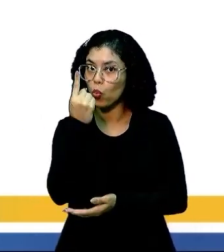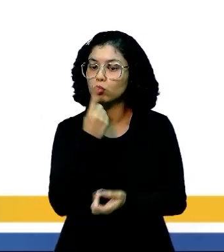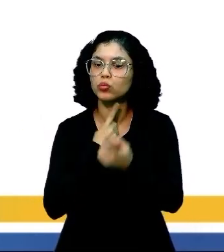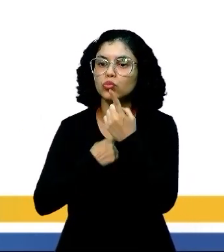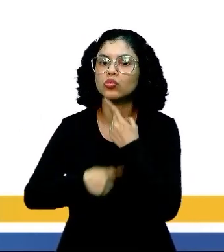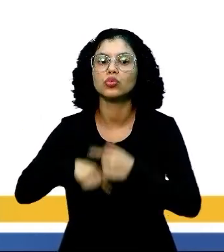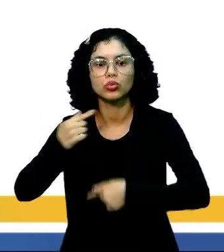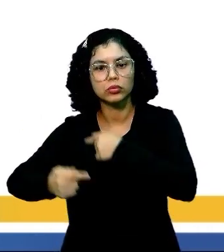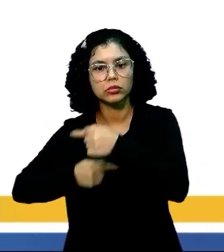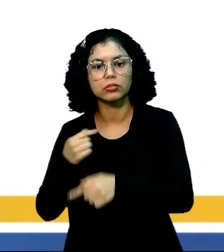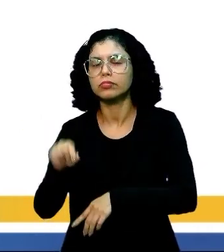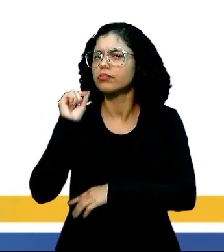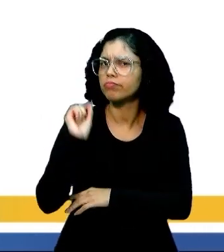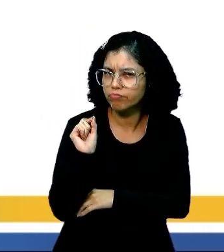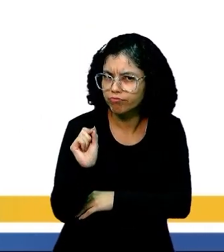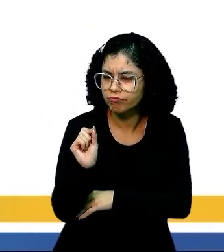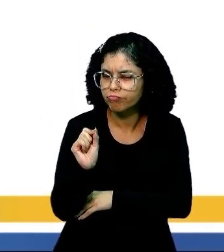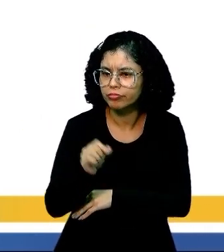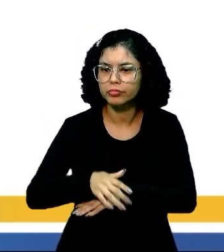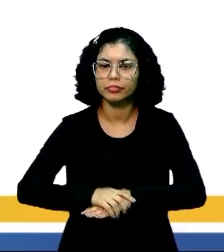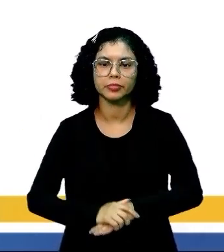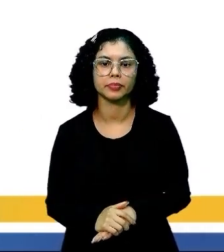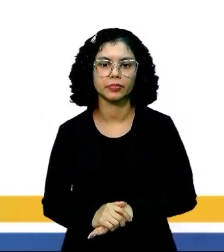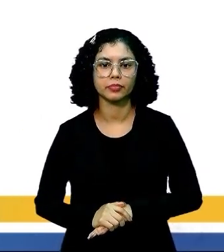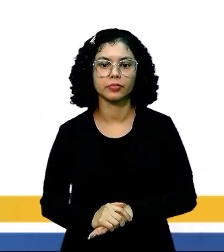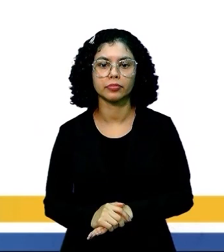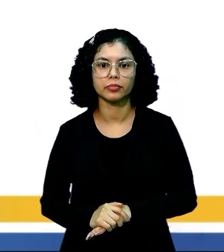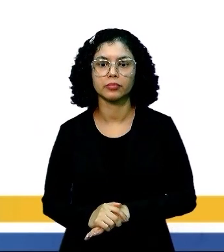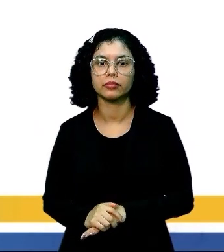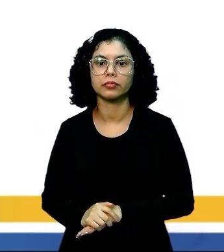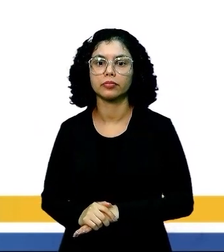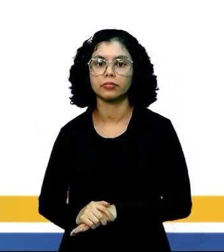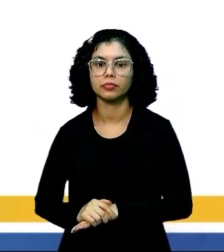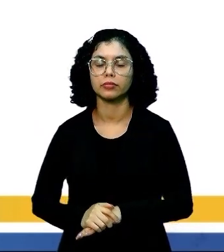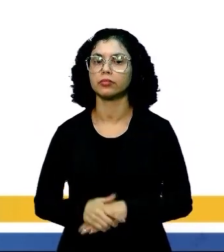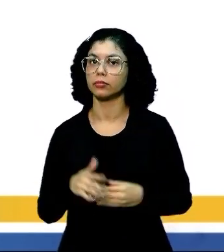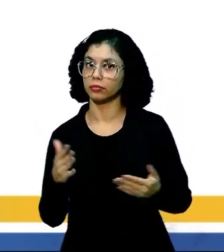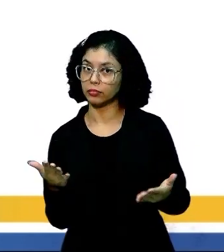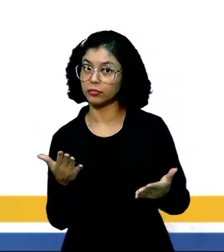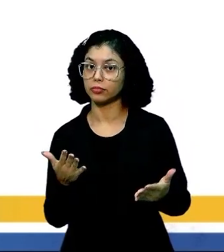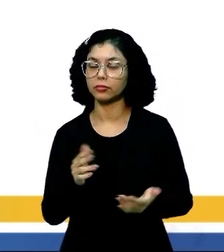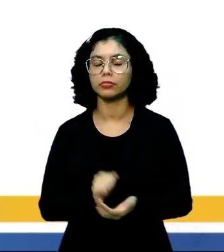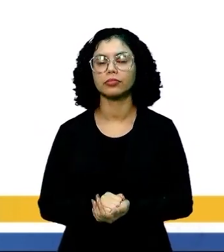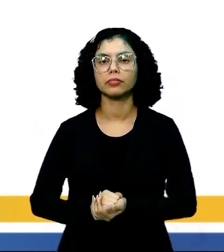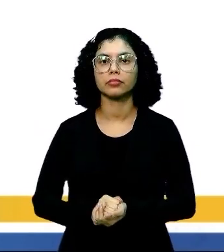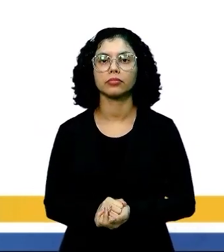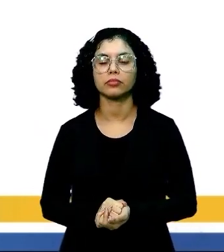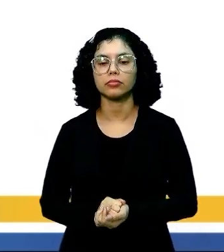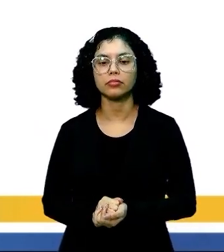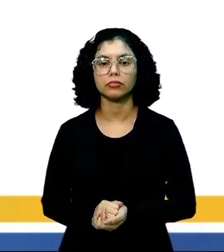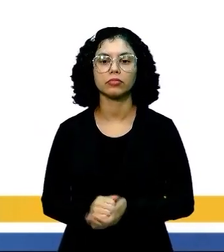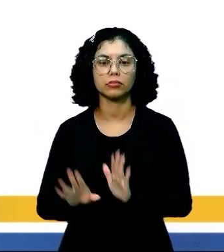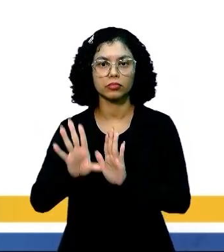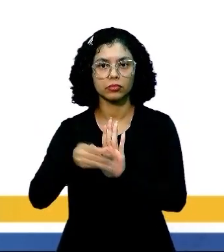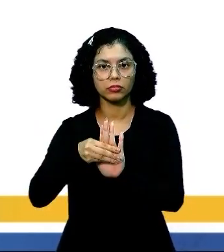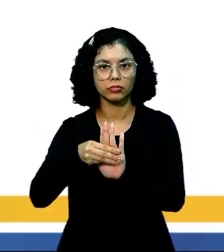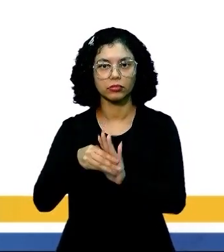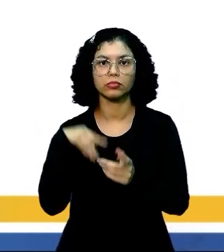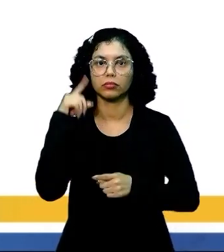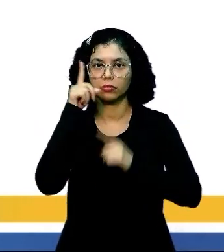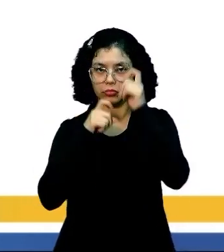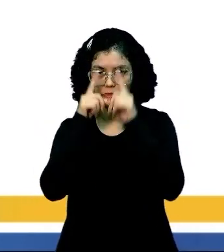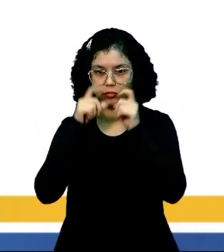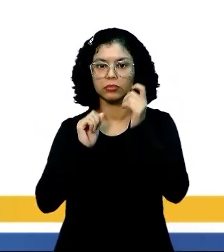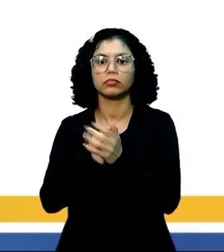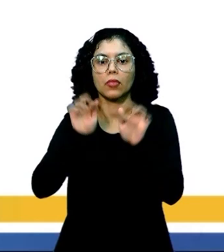desejos dessa geração, que é o de opa, né? Então, ele coloca uma expressão,